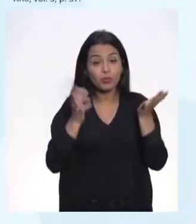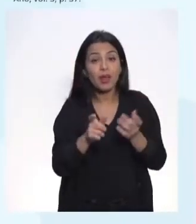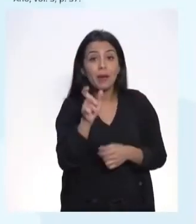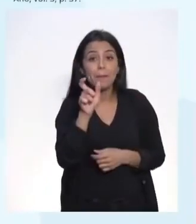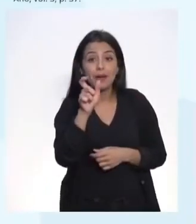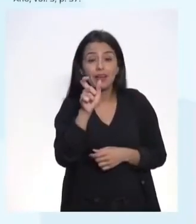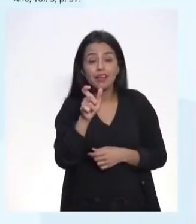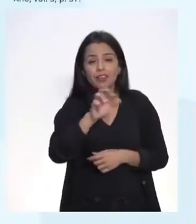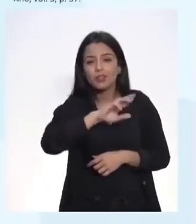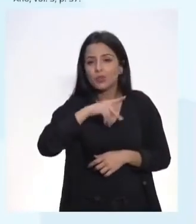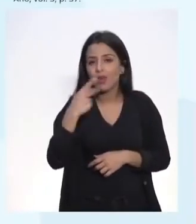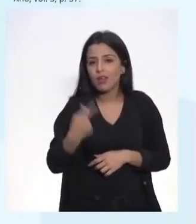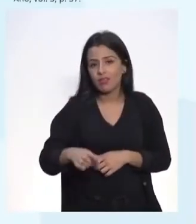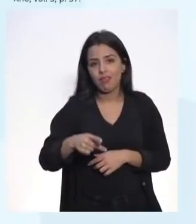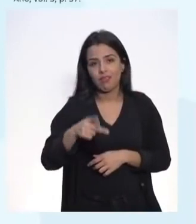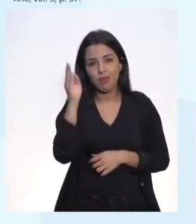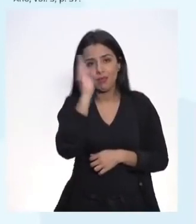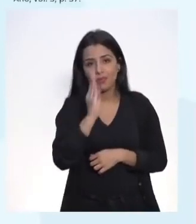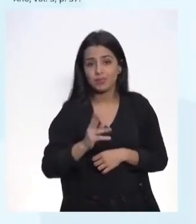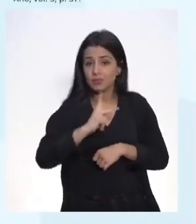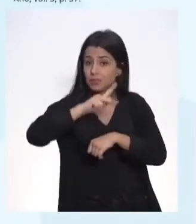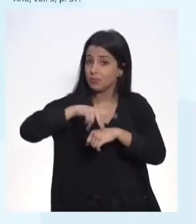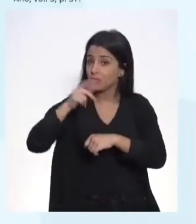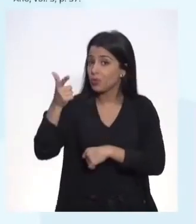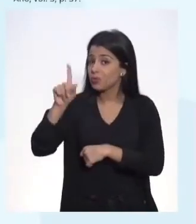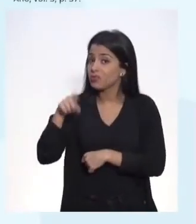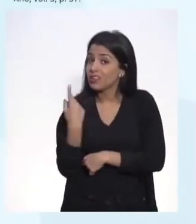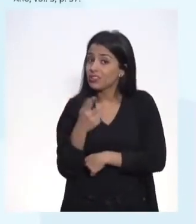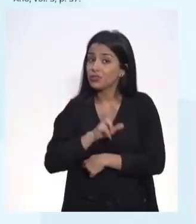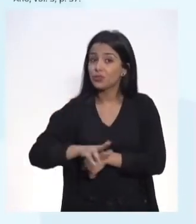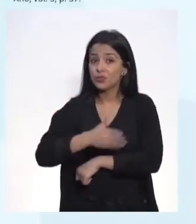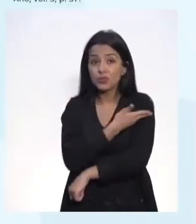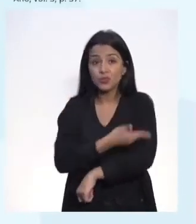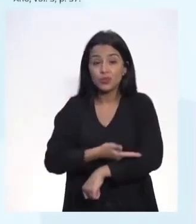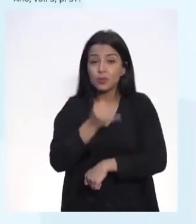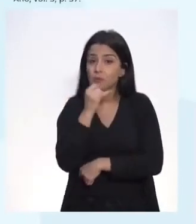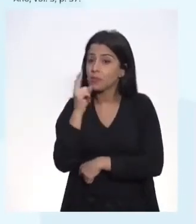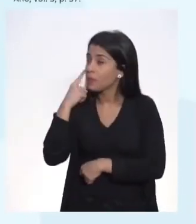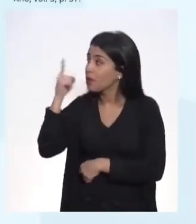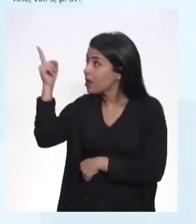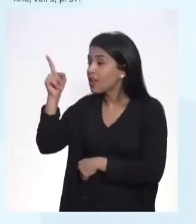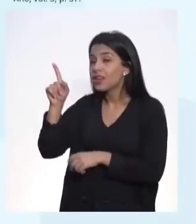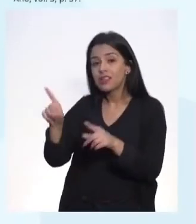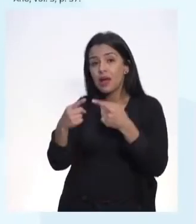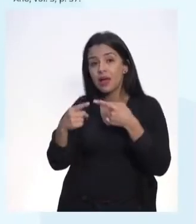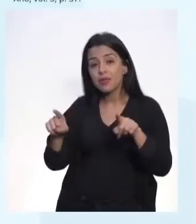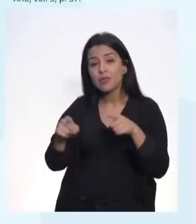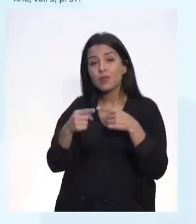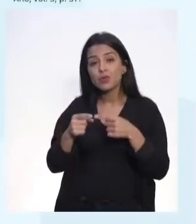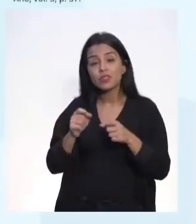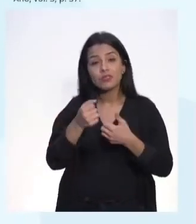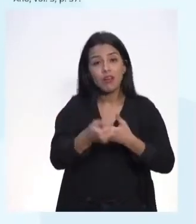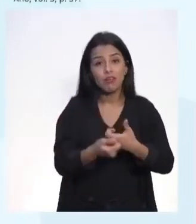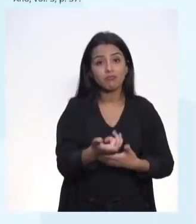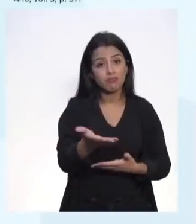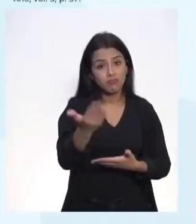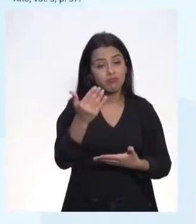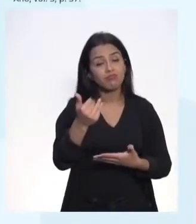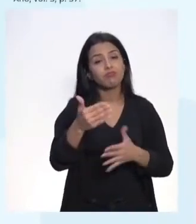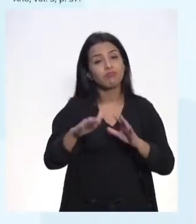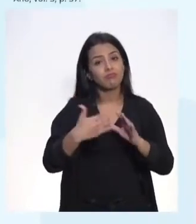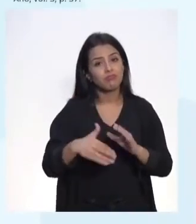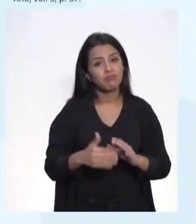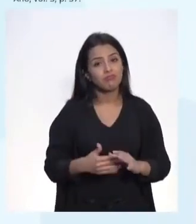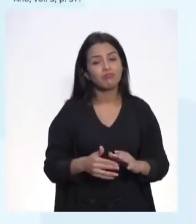outros locais, de outros países também, né? E o que que ele está cantando aí? Tenta traduzir para mim. Vamos ver se alguém consegue colocar ao vivo aí sem eu